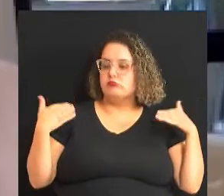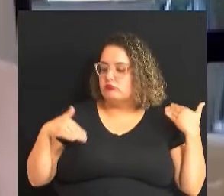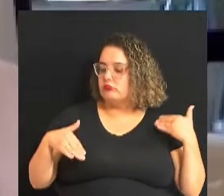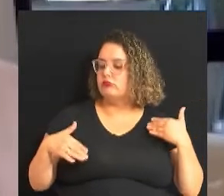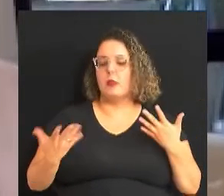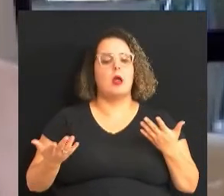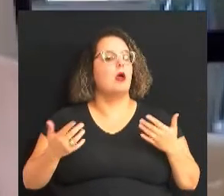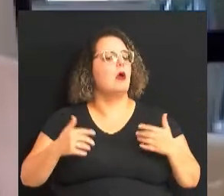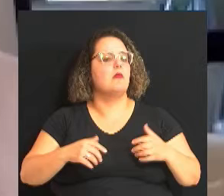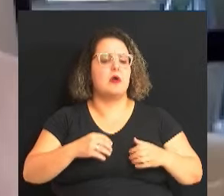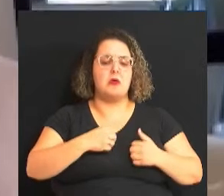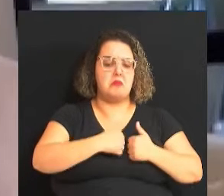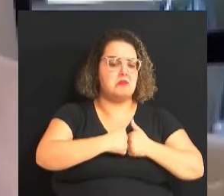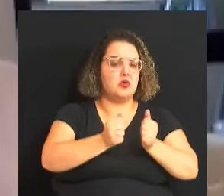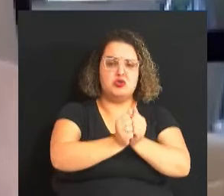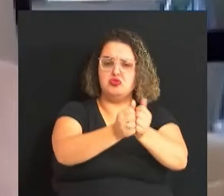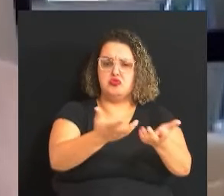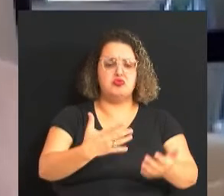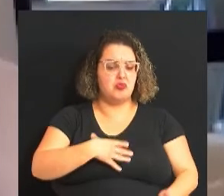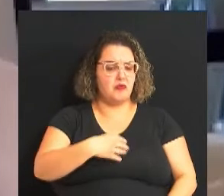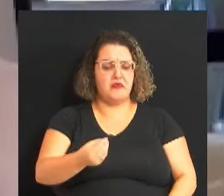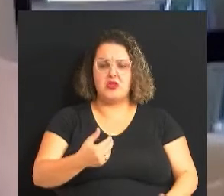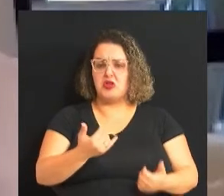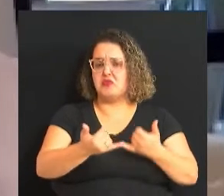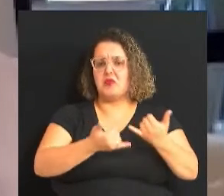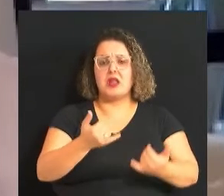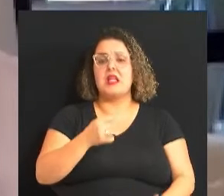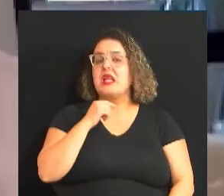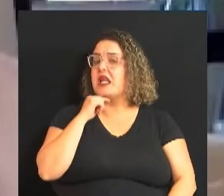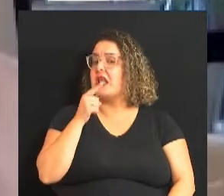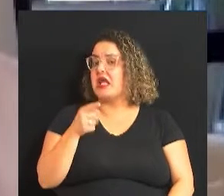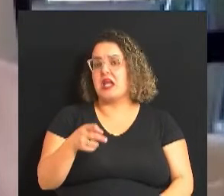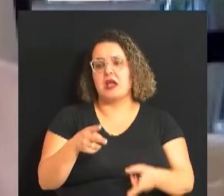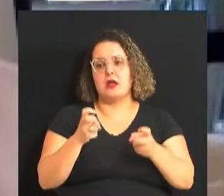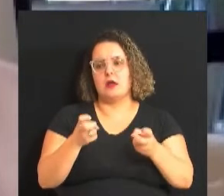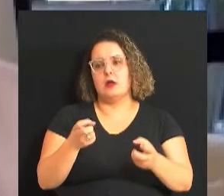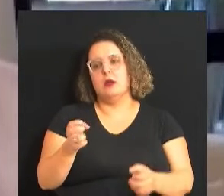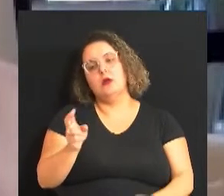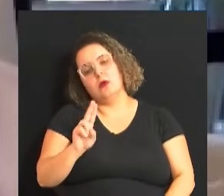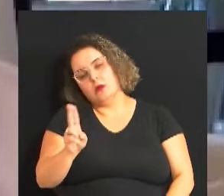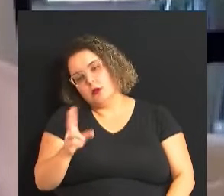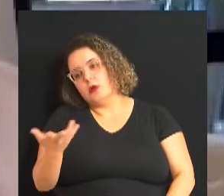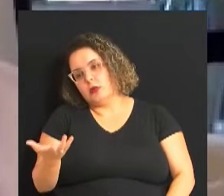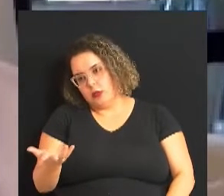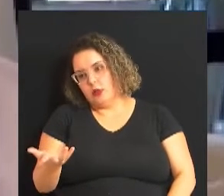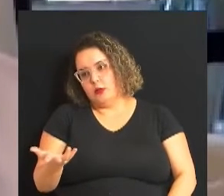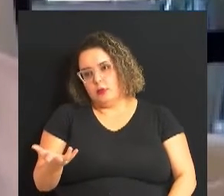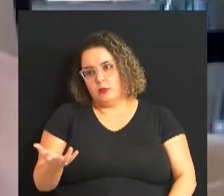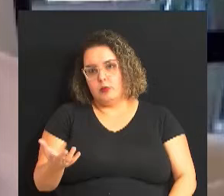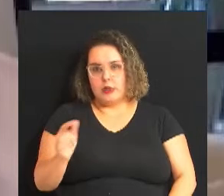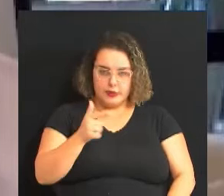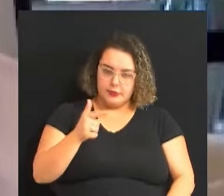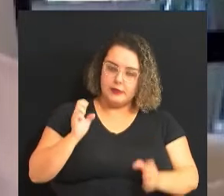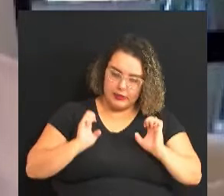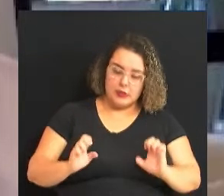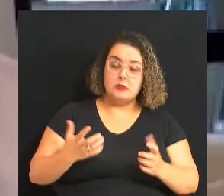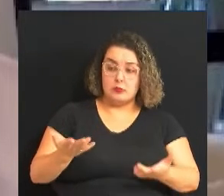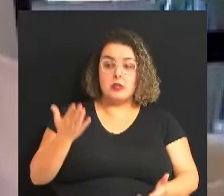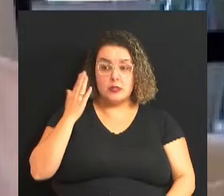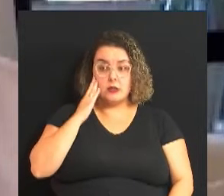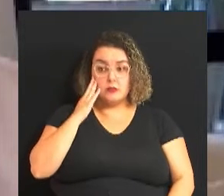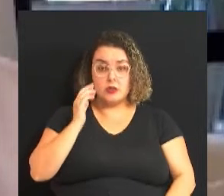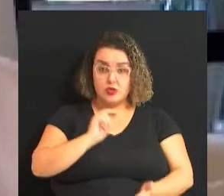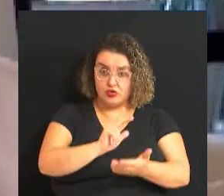qualquer lugar, ninguém percebe. Eu não vou falar nomes aqui para você, que isso é antiético, mas nós sabemos de